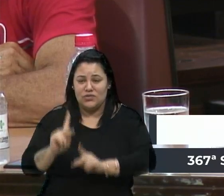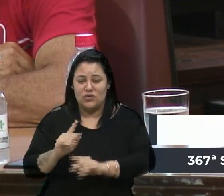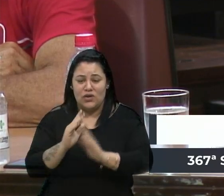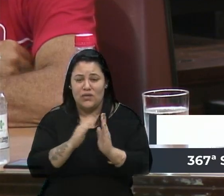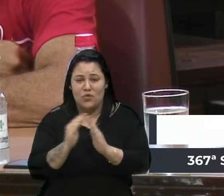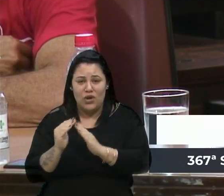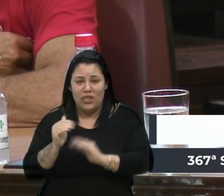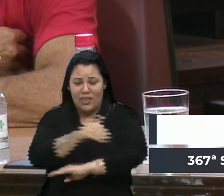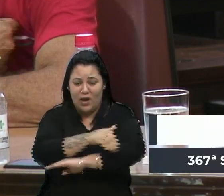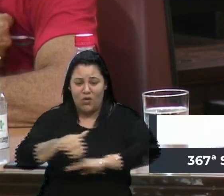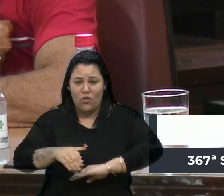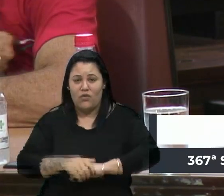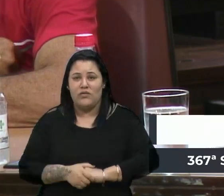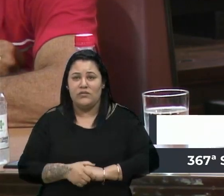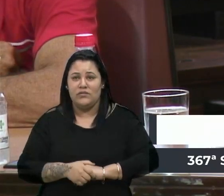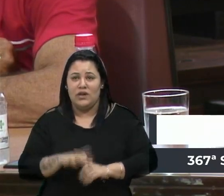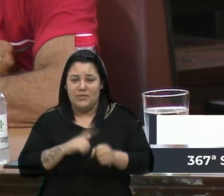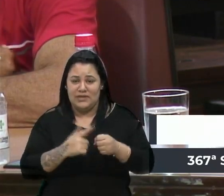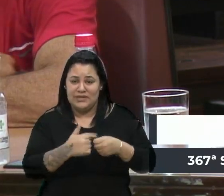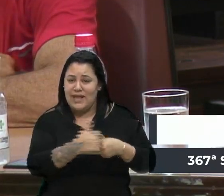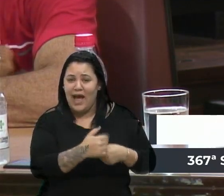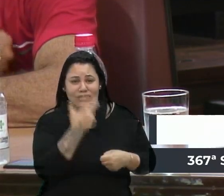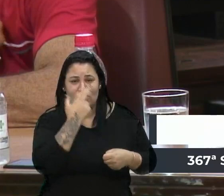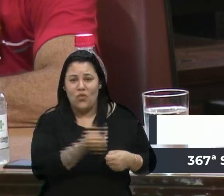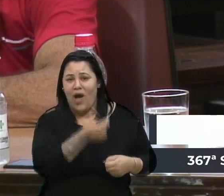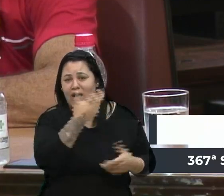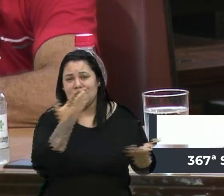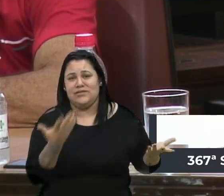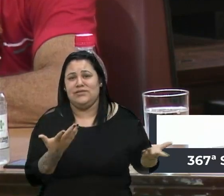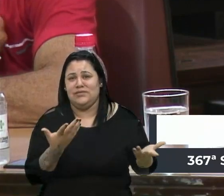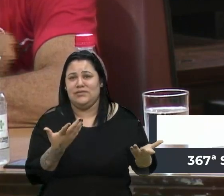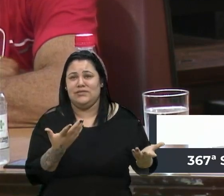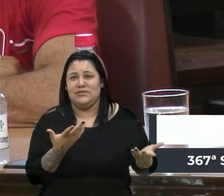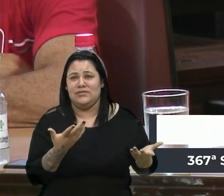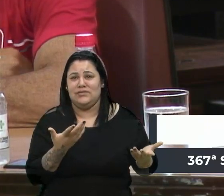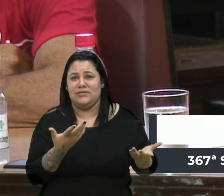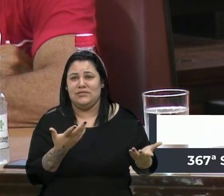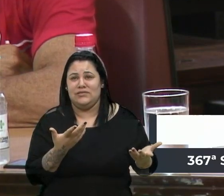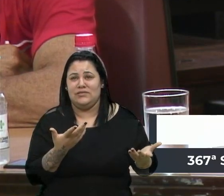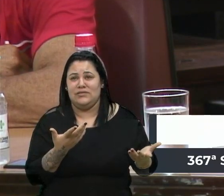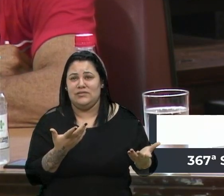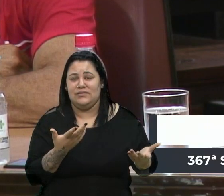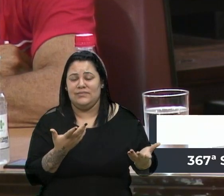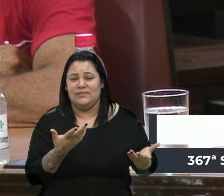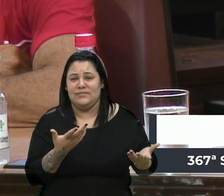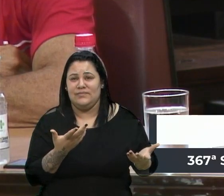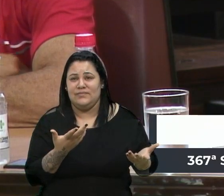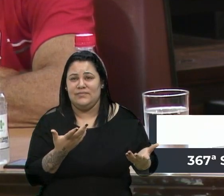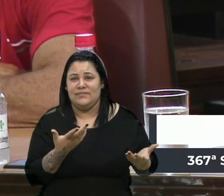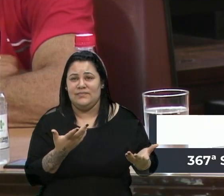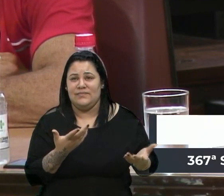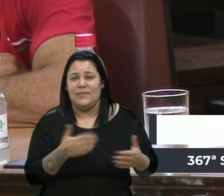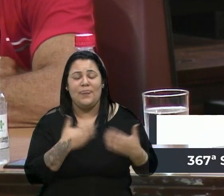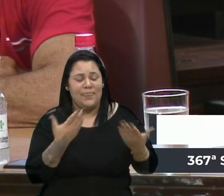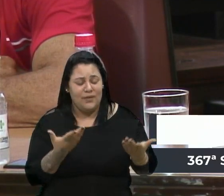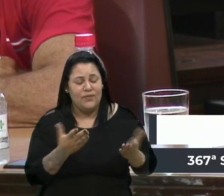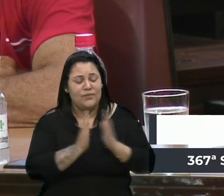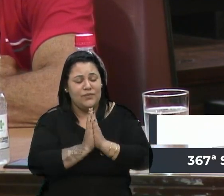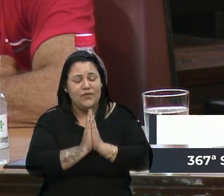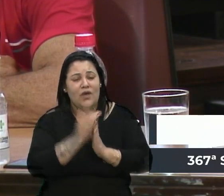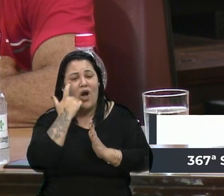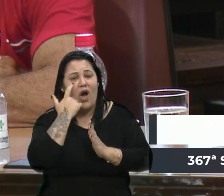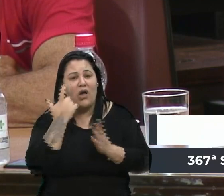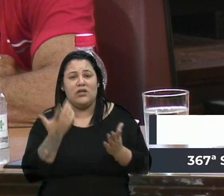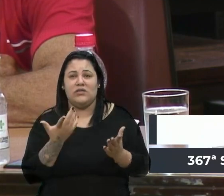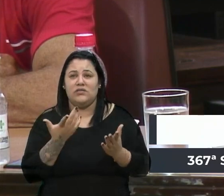uma cidade, se tu pegar Vila Flores, tem 1.000 e poucos habitantes, é uma cidade morando numa rua de outra cidade. Então assim, olha... O senhor vai